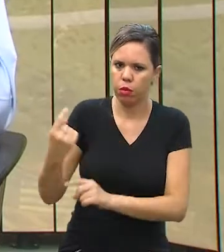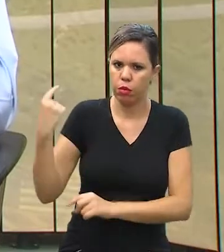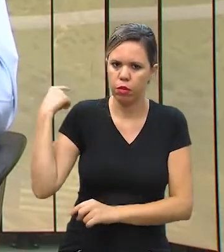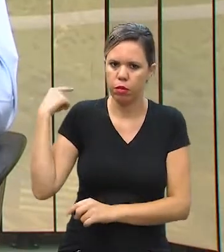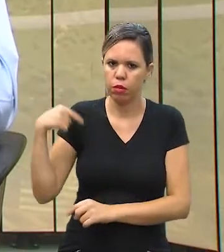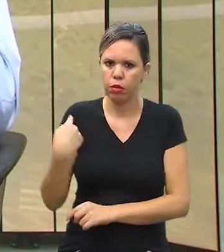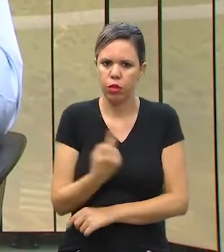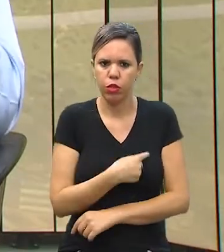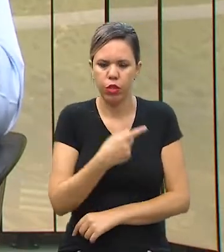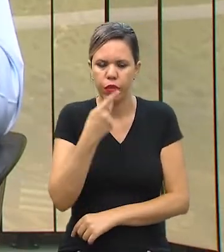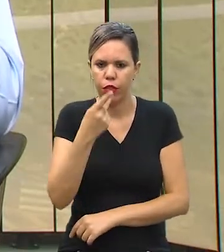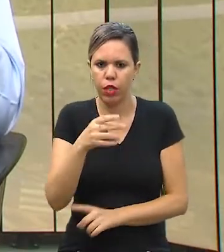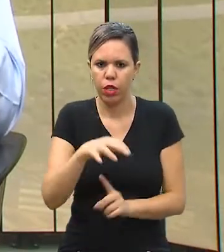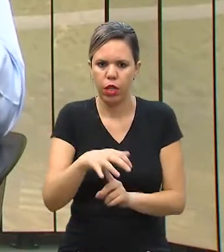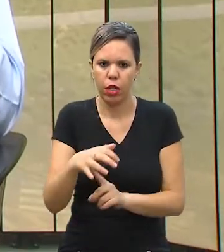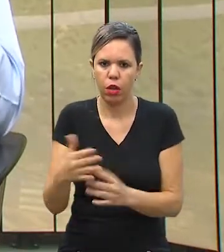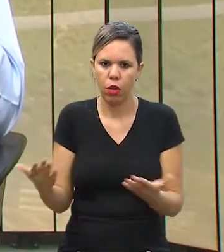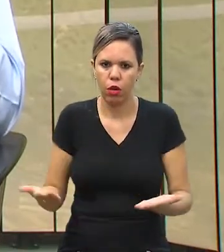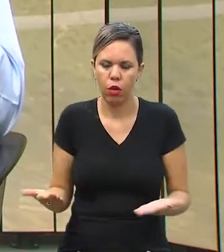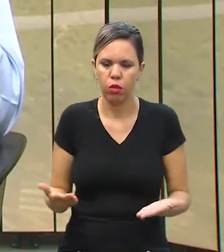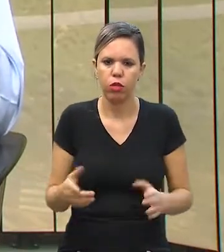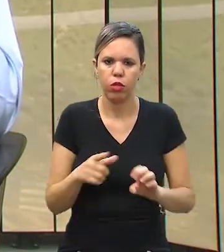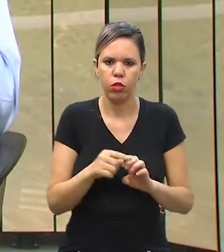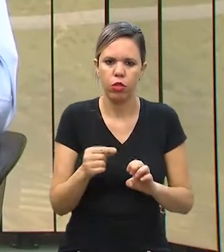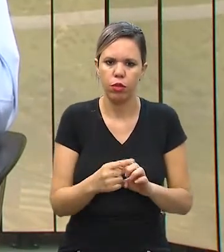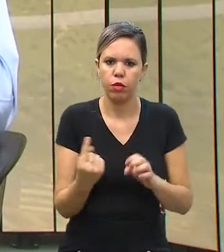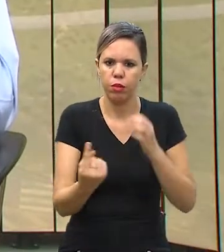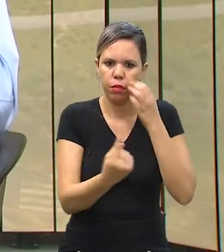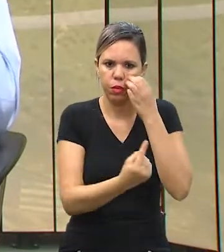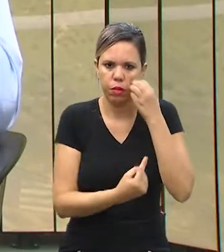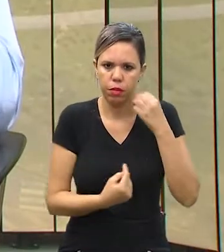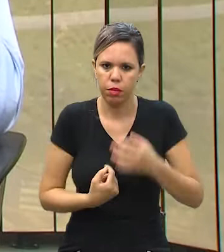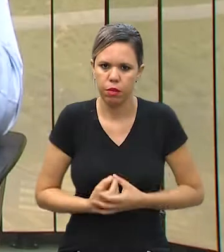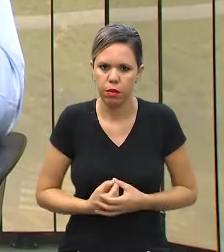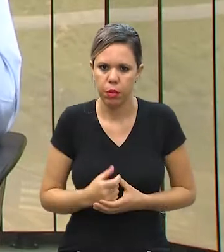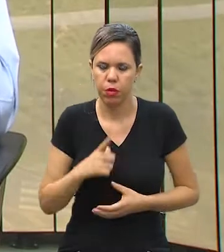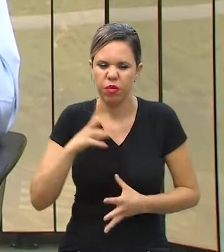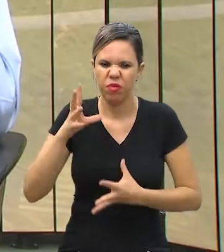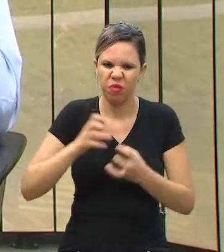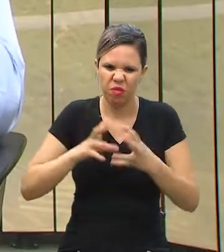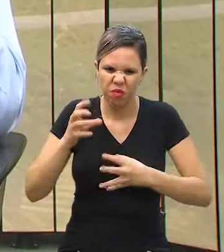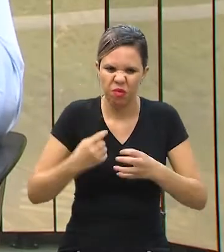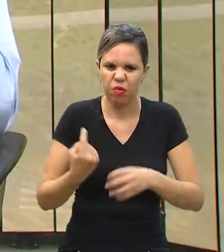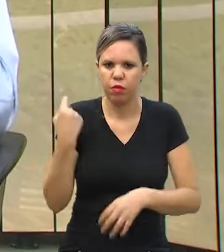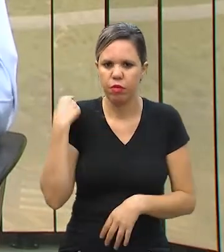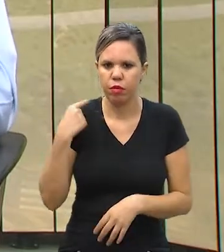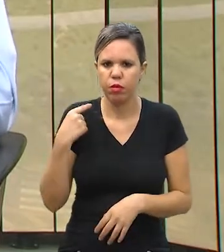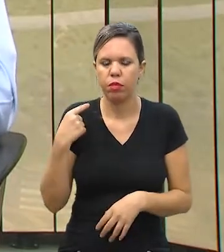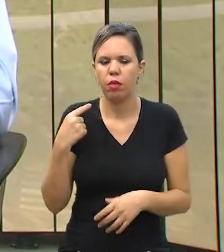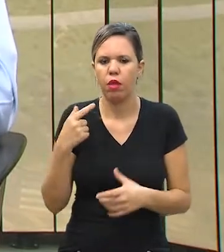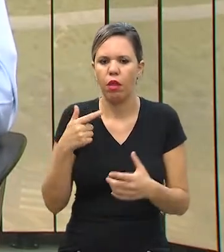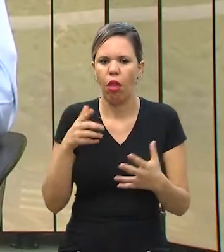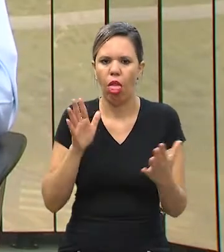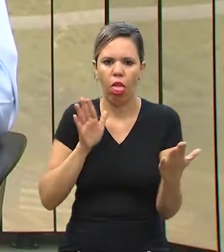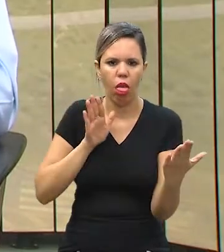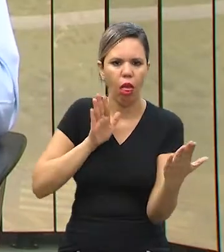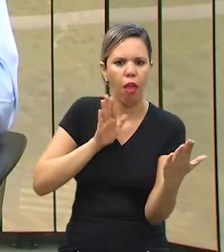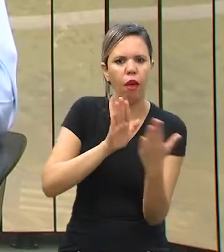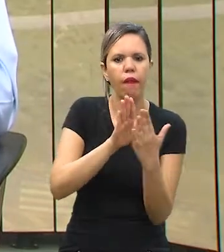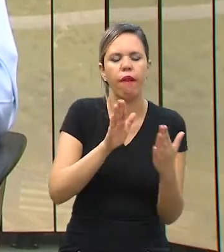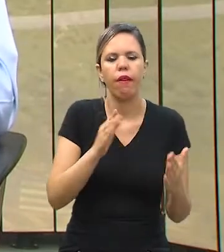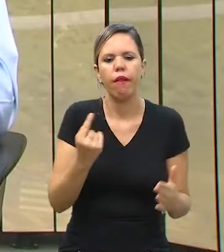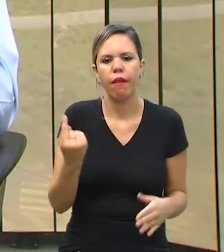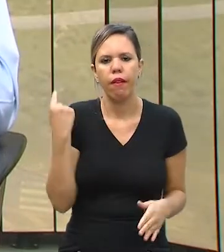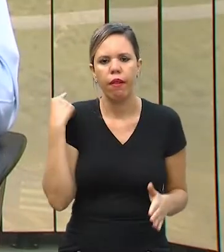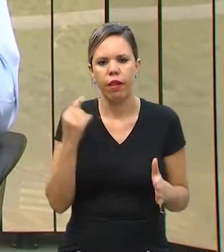época a gente falava como os camelôs, né? Hoje é microempreendedor individual. Uhum. Então, teve umas brigas, teve uns confrontos